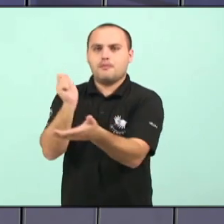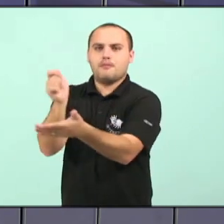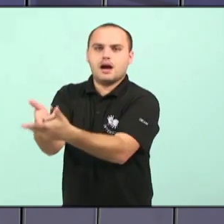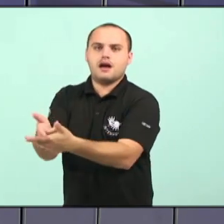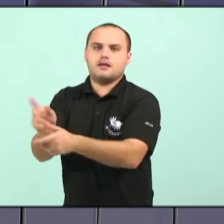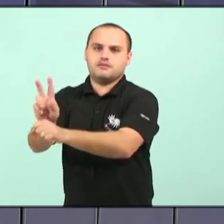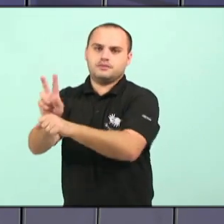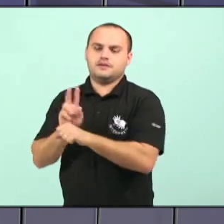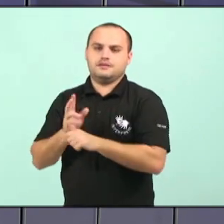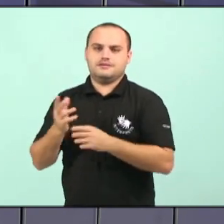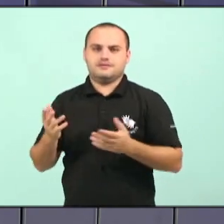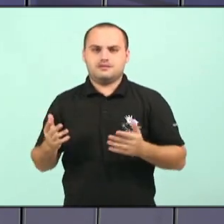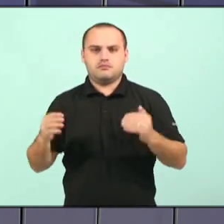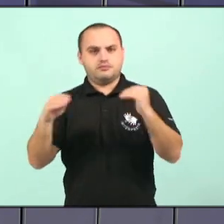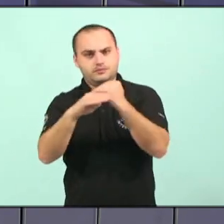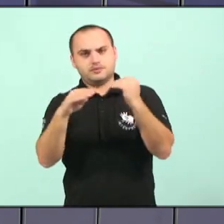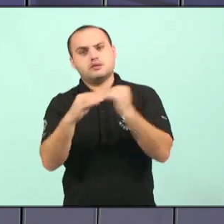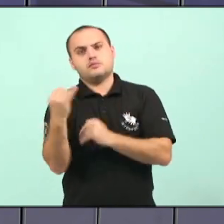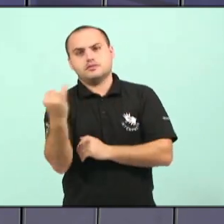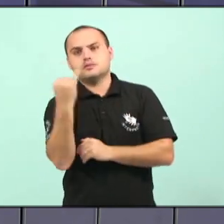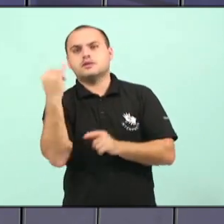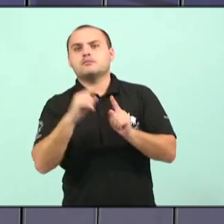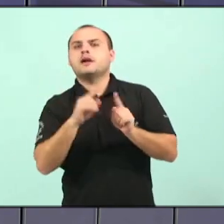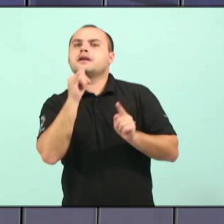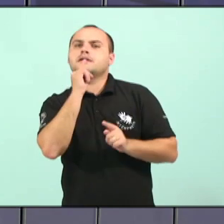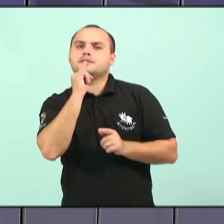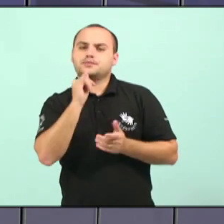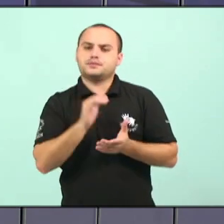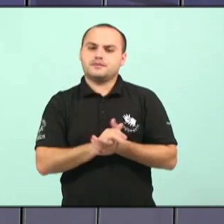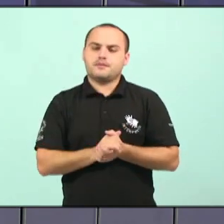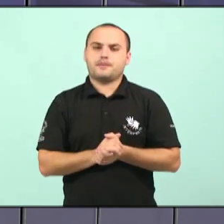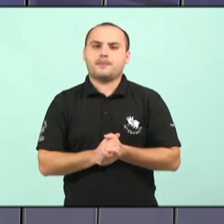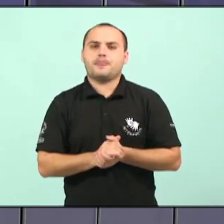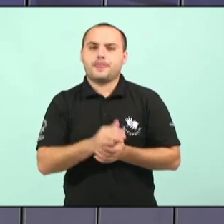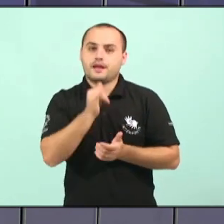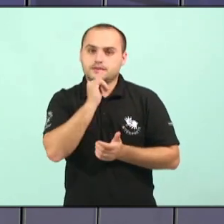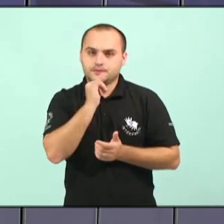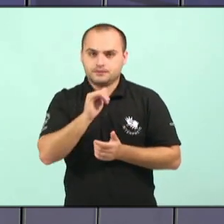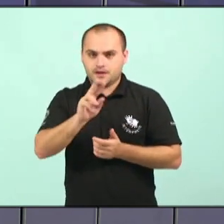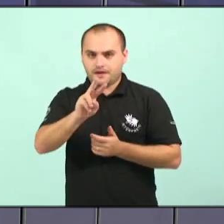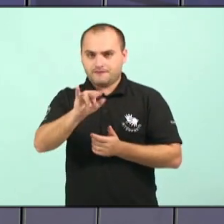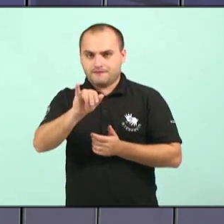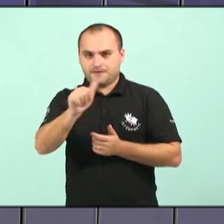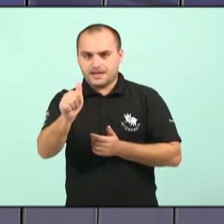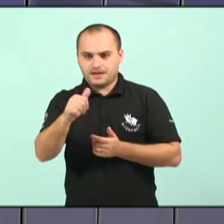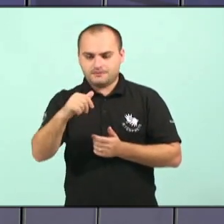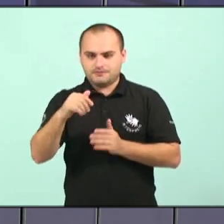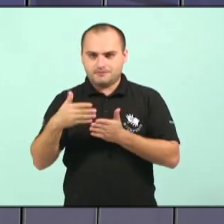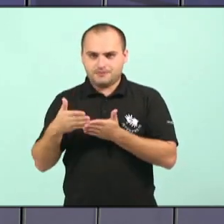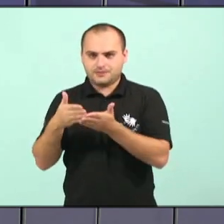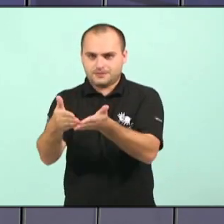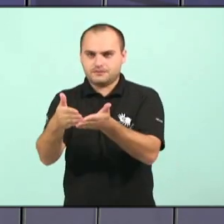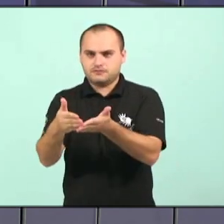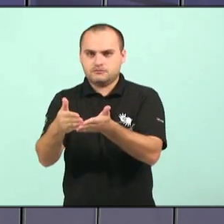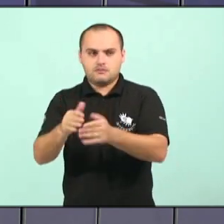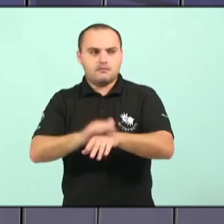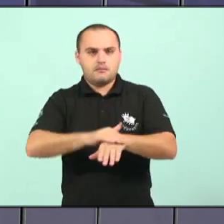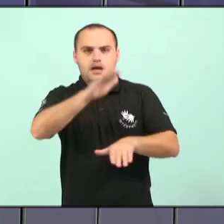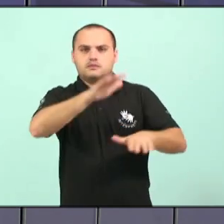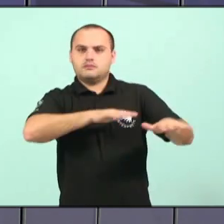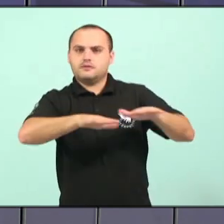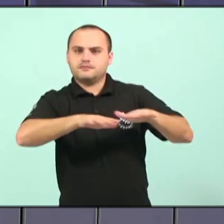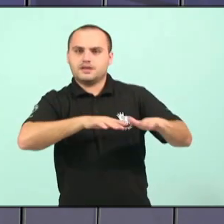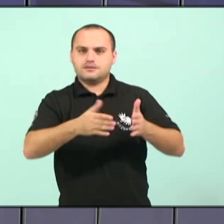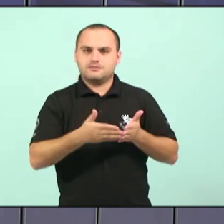de mobilidade importantes, mas, por exemplo, quando você faz uma obra, uma via portuária, por exemplo, você vai aumentar o movimento do porto e, através do aumento da